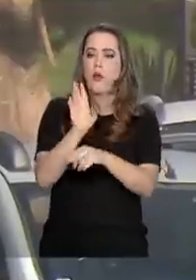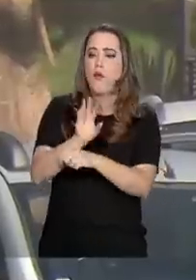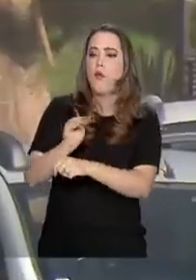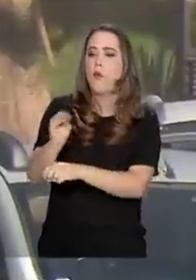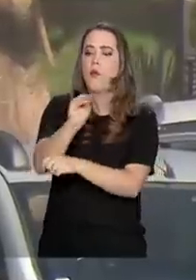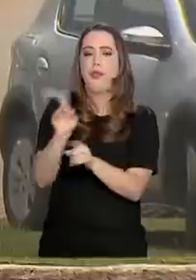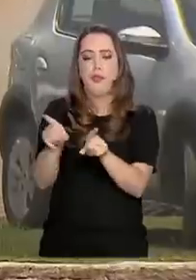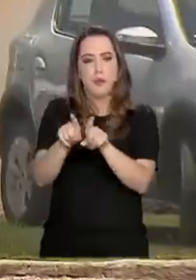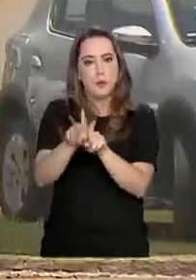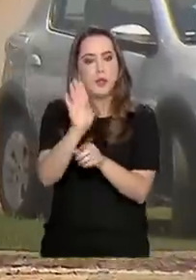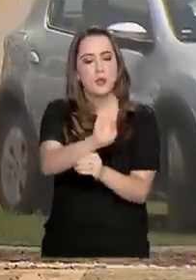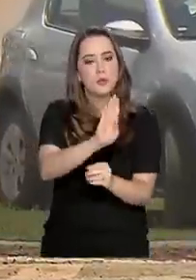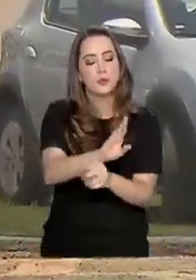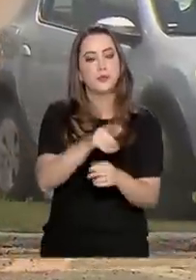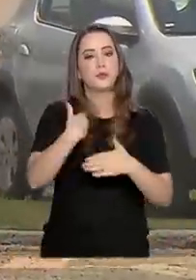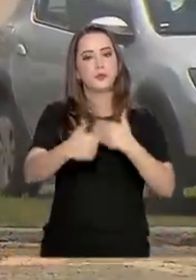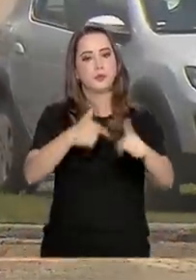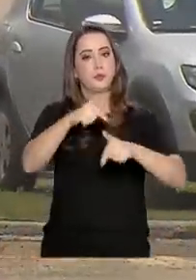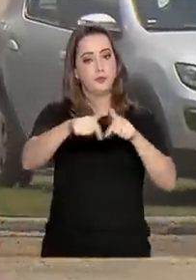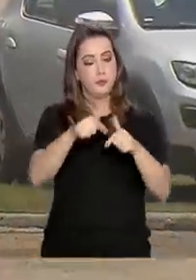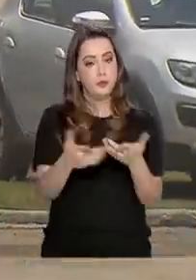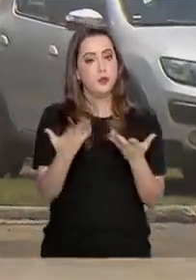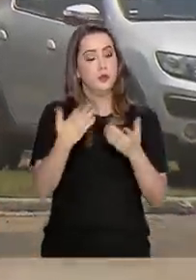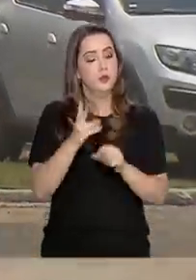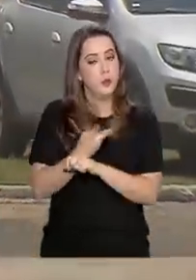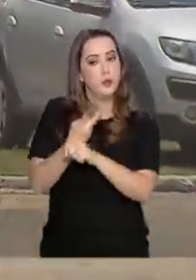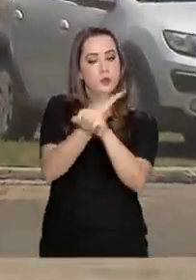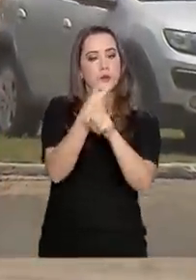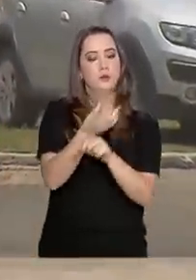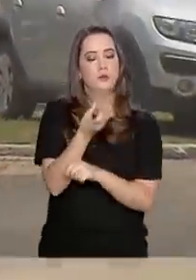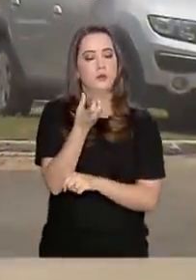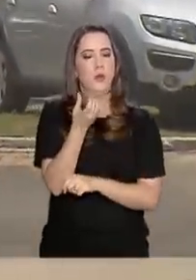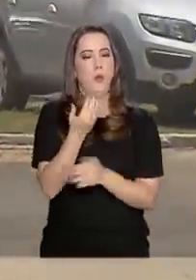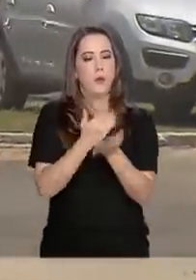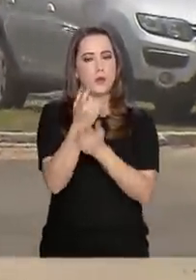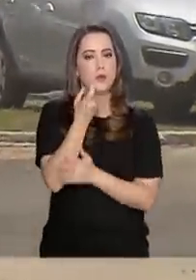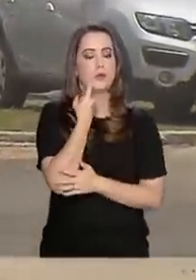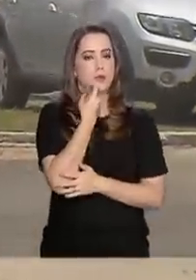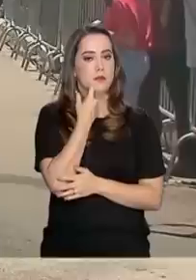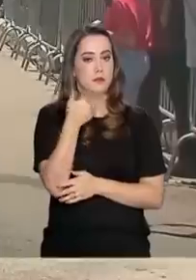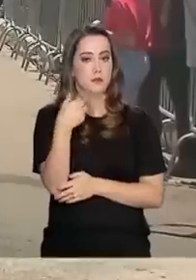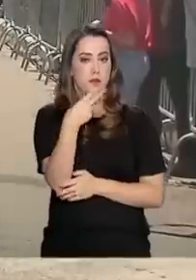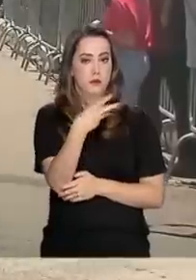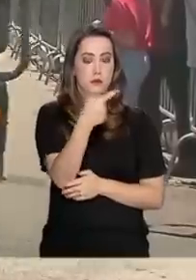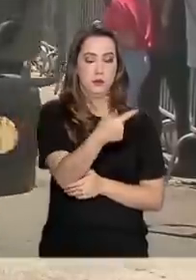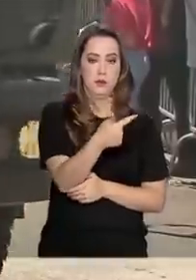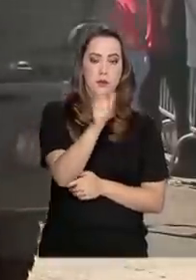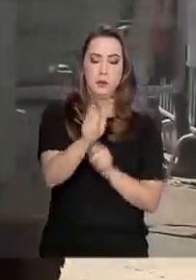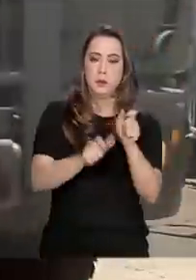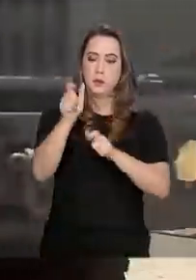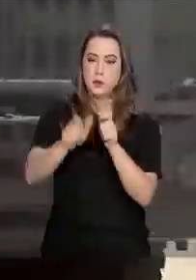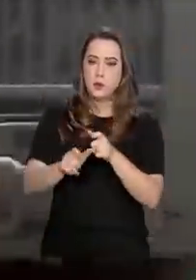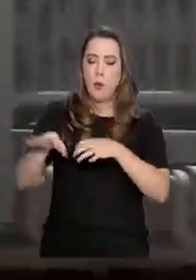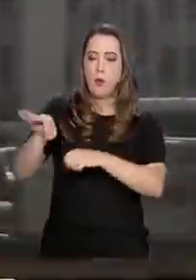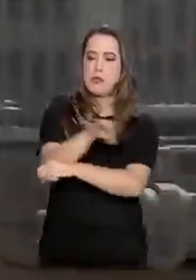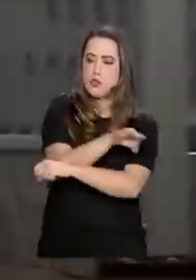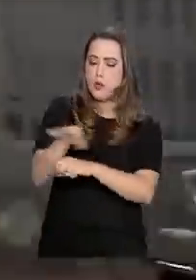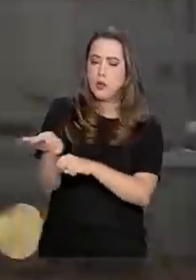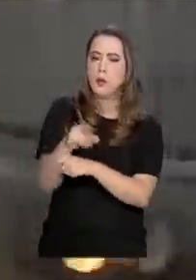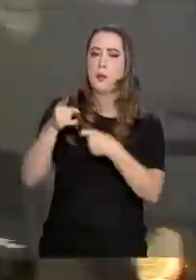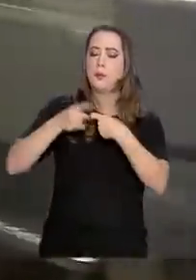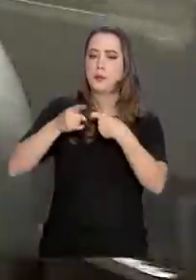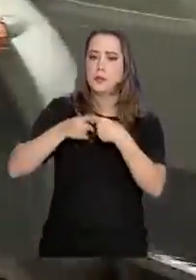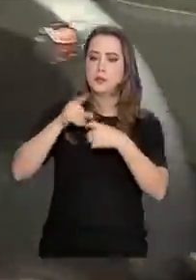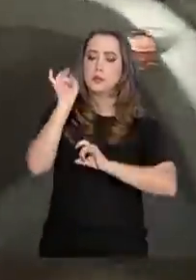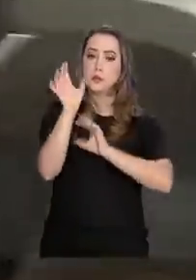esse trabalho de busca que vem sendo tocado desde sexta-feira. Entre os 132 israelenses, há engenheiros, médicos e especialistas